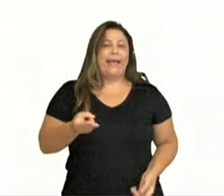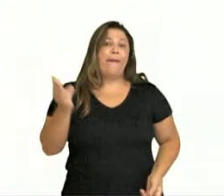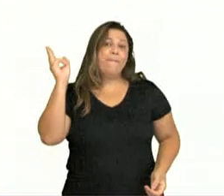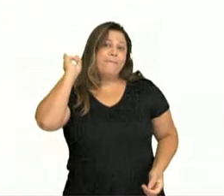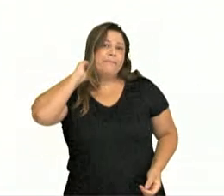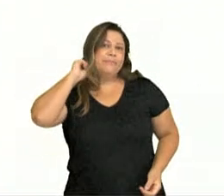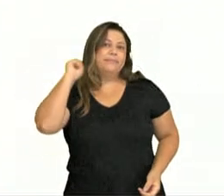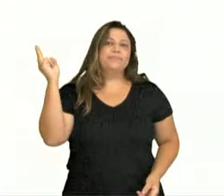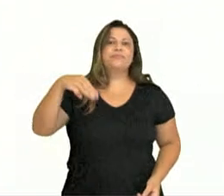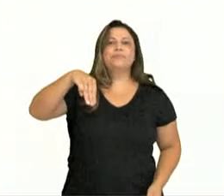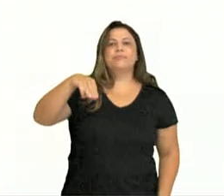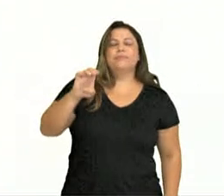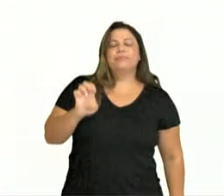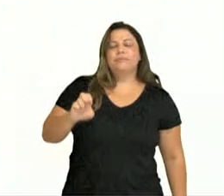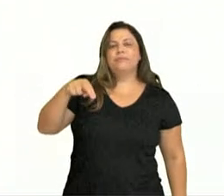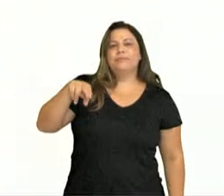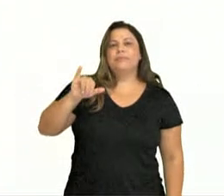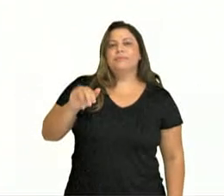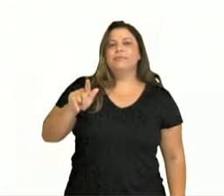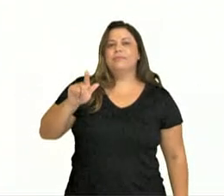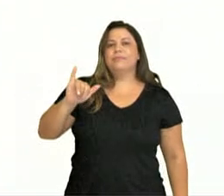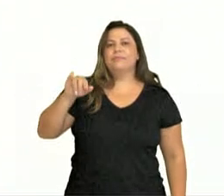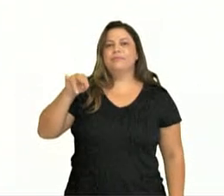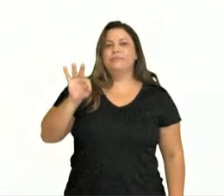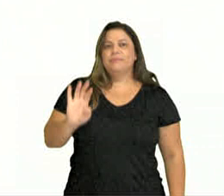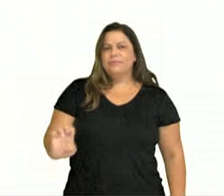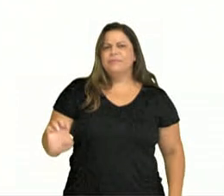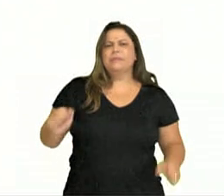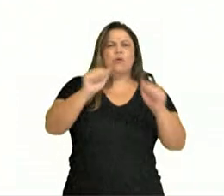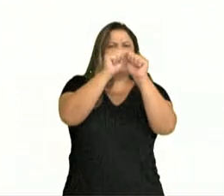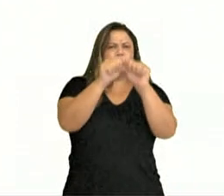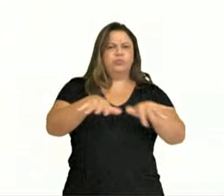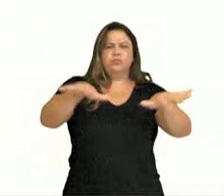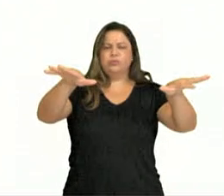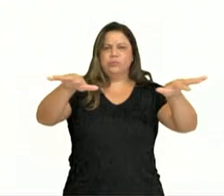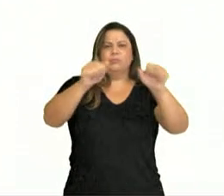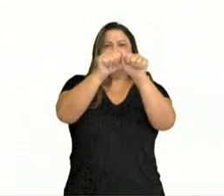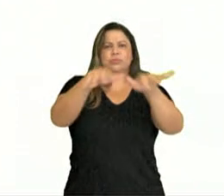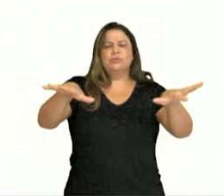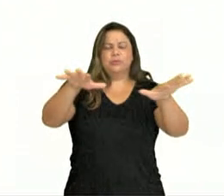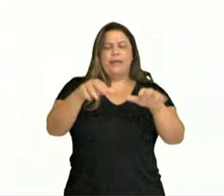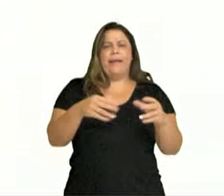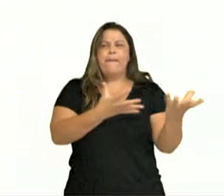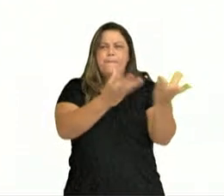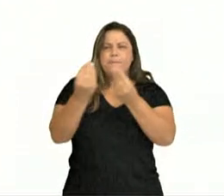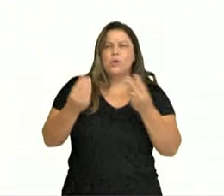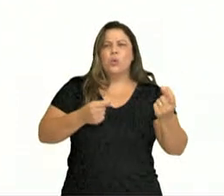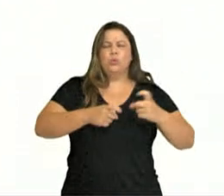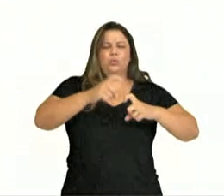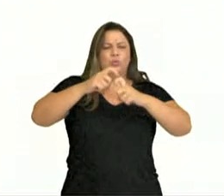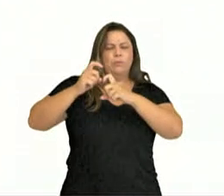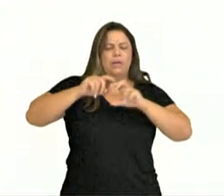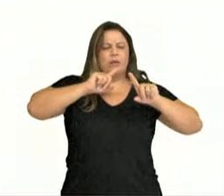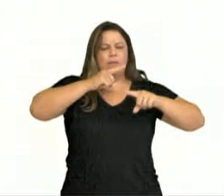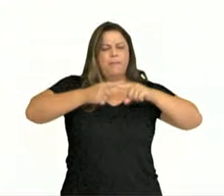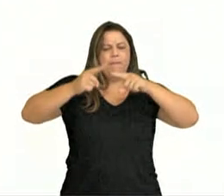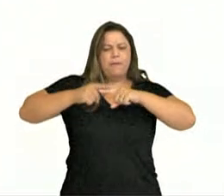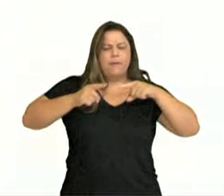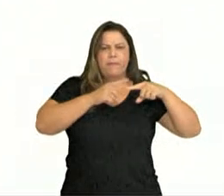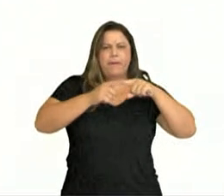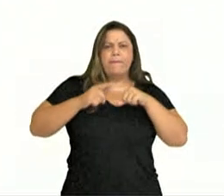Isso aconteceu, né? Foi uma epidemia, vários médicos foram proibidos de dar entrevistas, jornalistas de